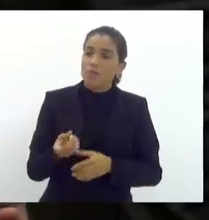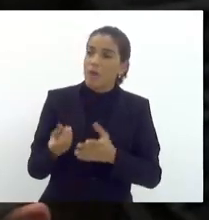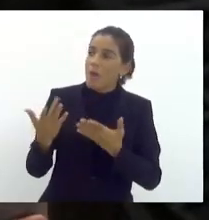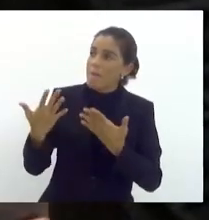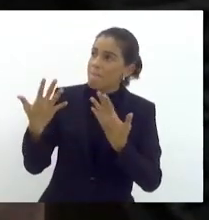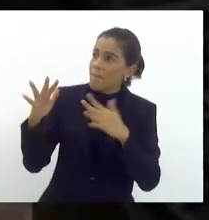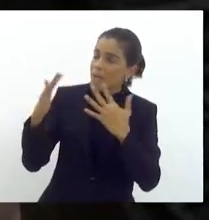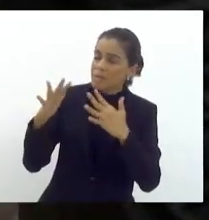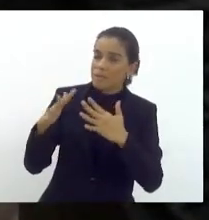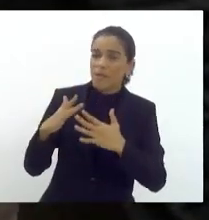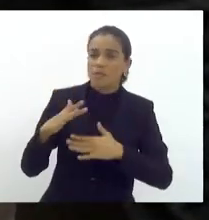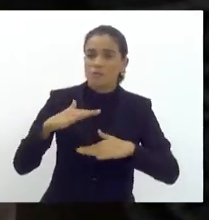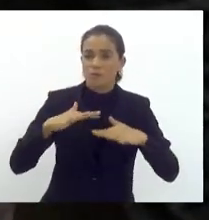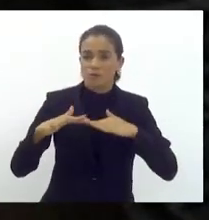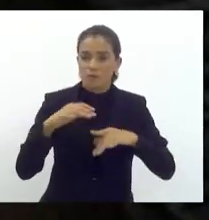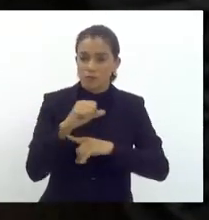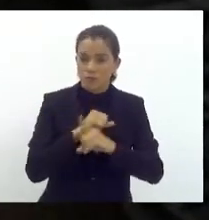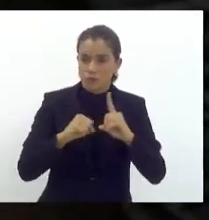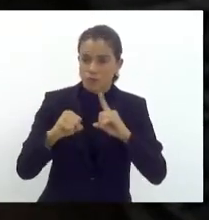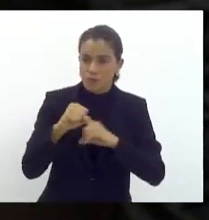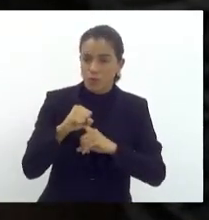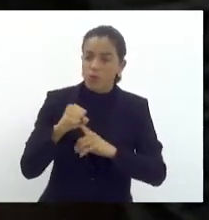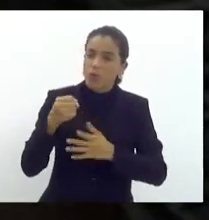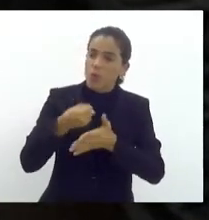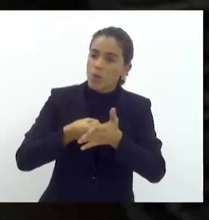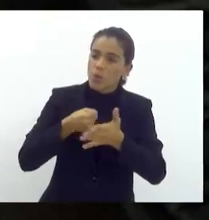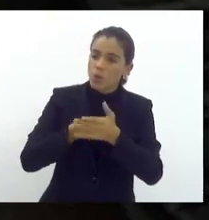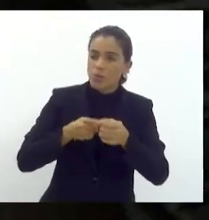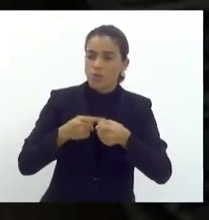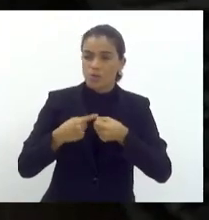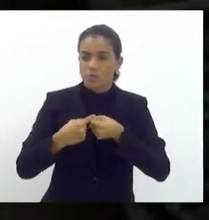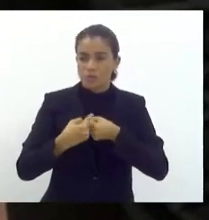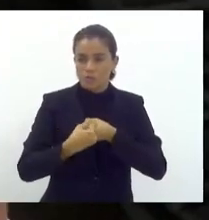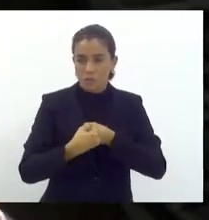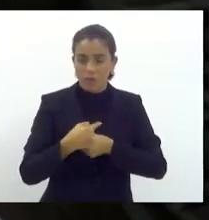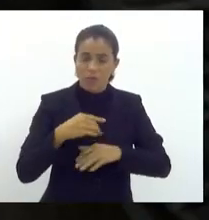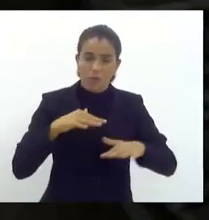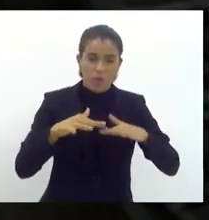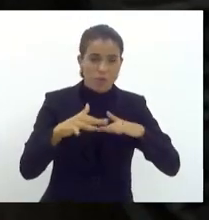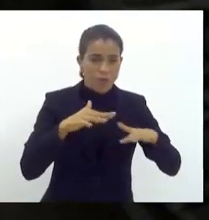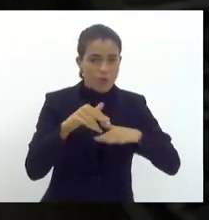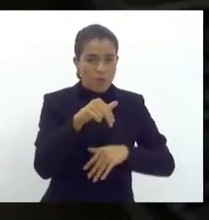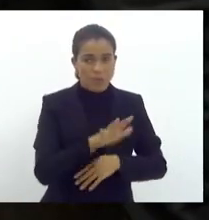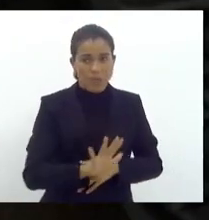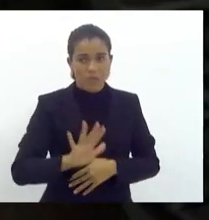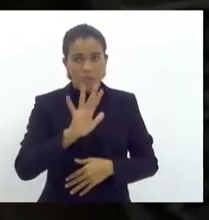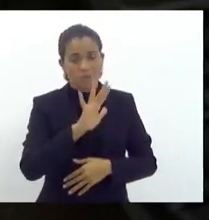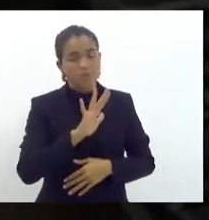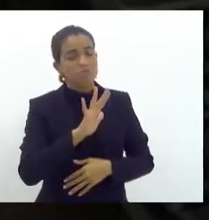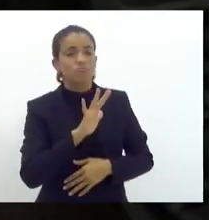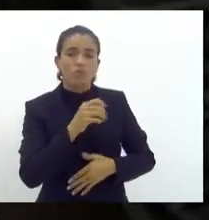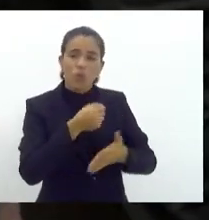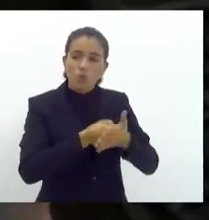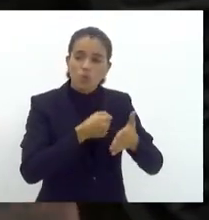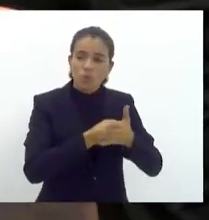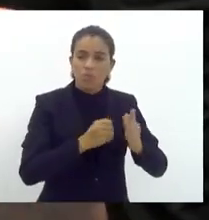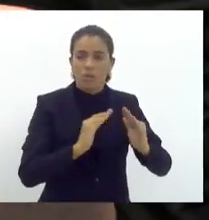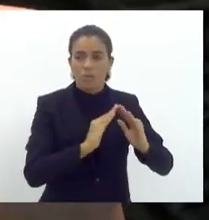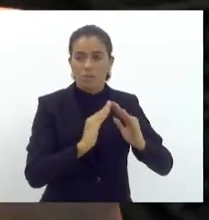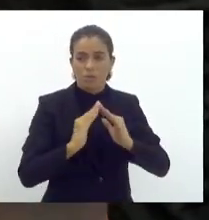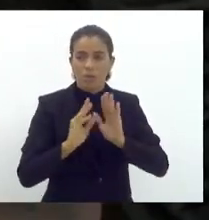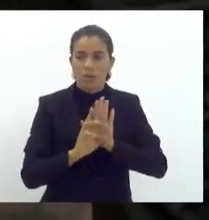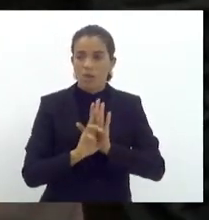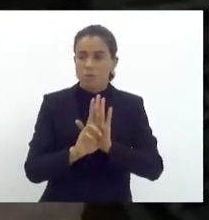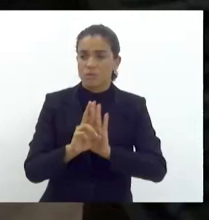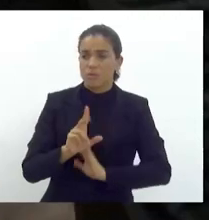que nos acompanha o movimento de luta nos bairros que tá aqui o movimento Nacional de luta pela moradia quero fazer esse nome da